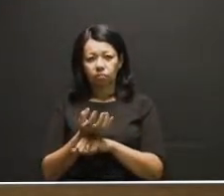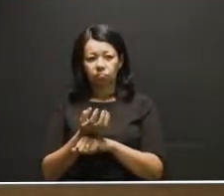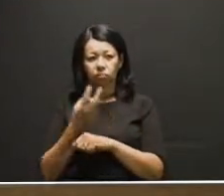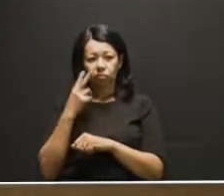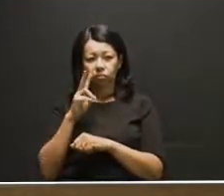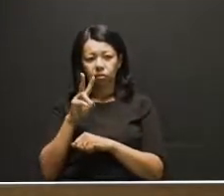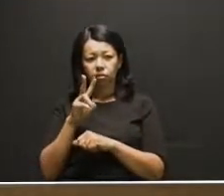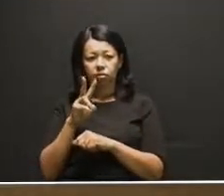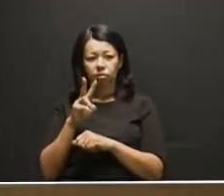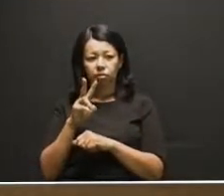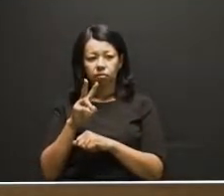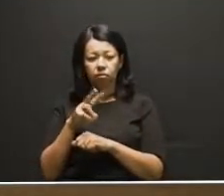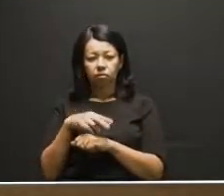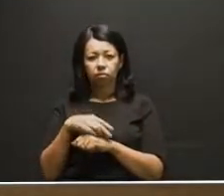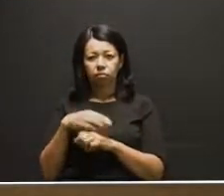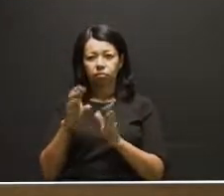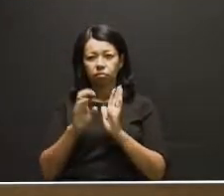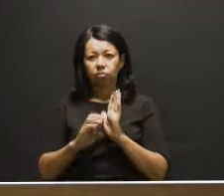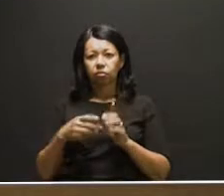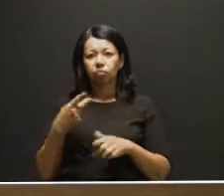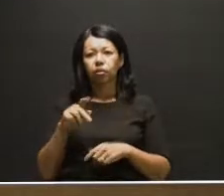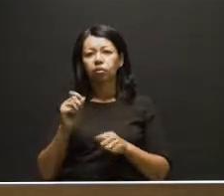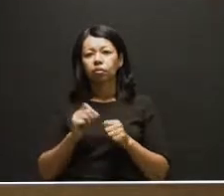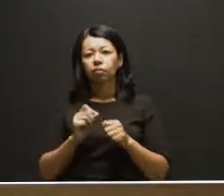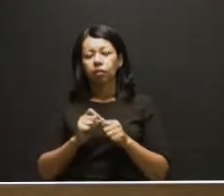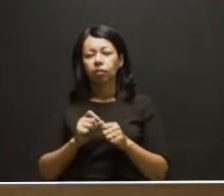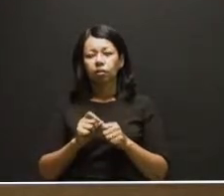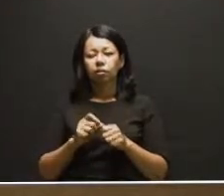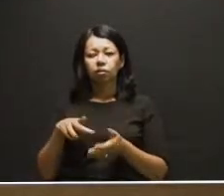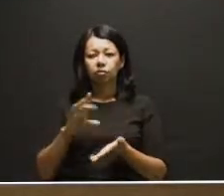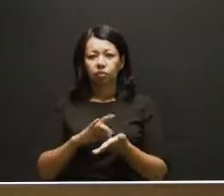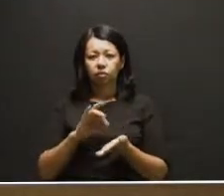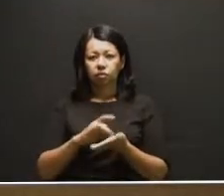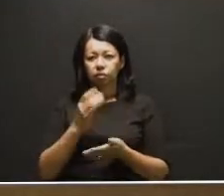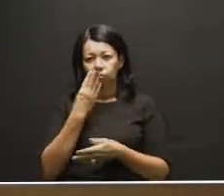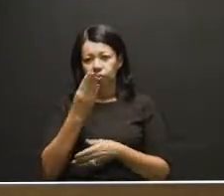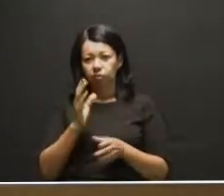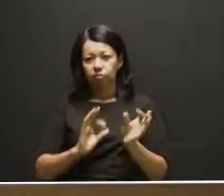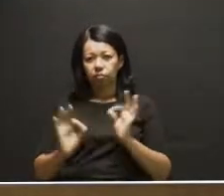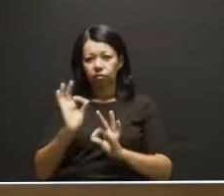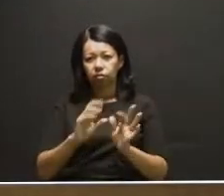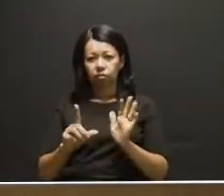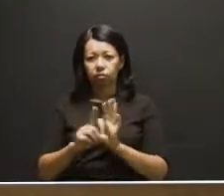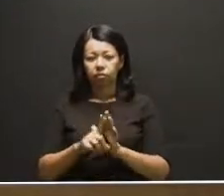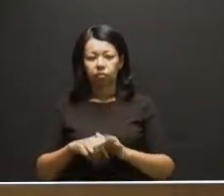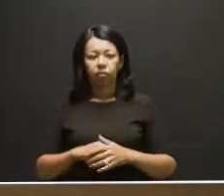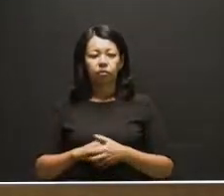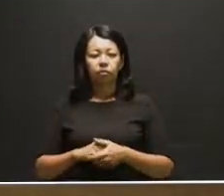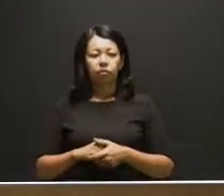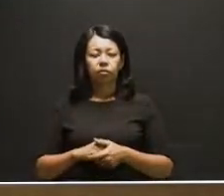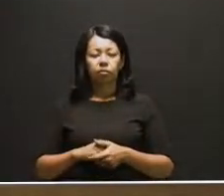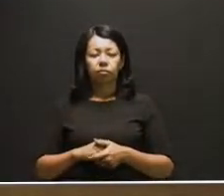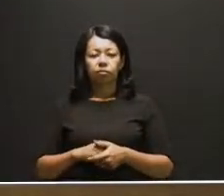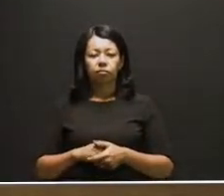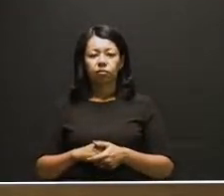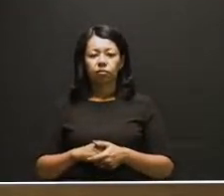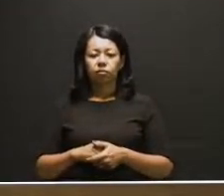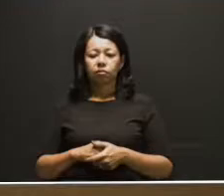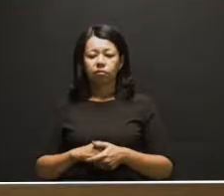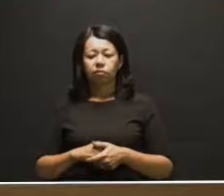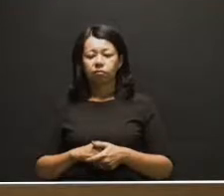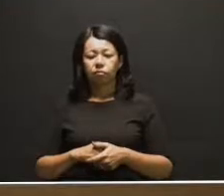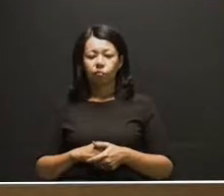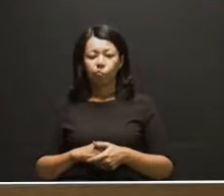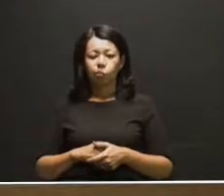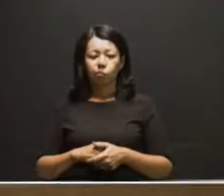executivo para que desenvolva realmente esse pedido desse projeto de lei que o momento só seu presidente volta a